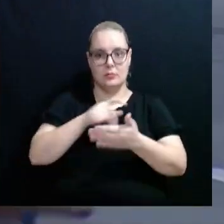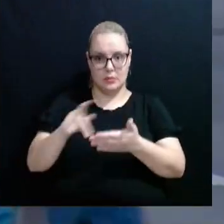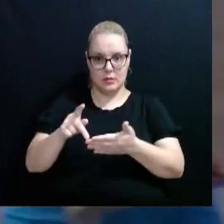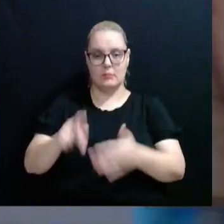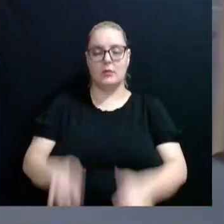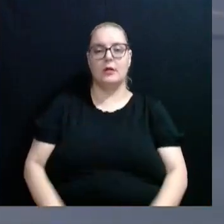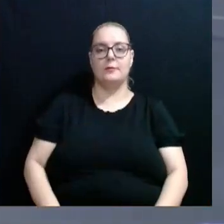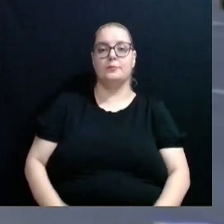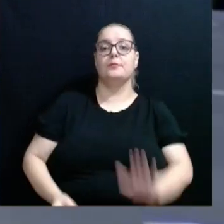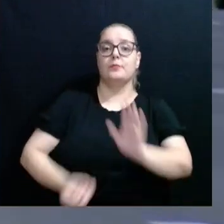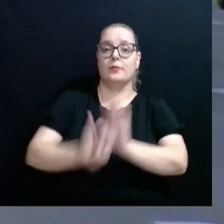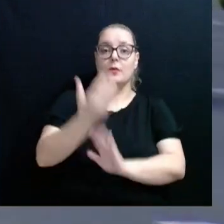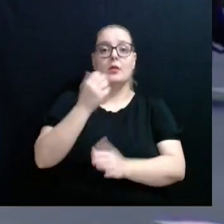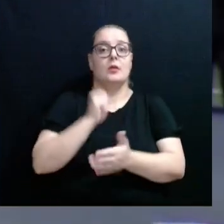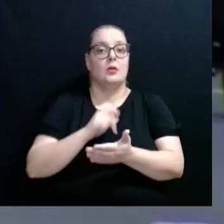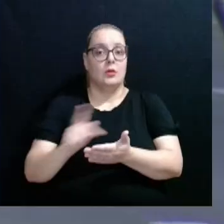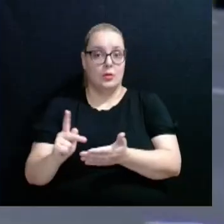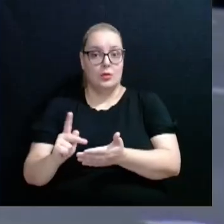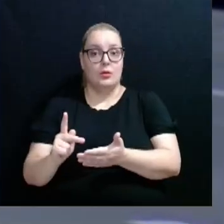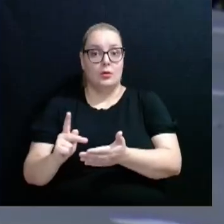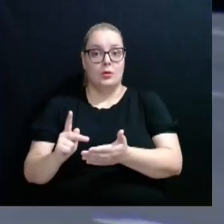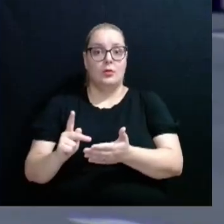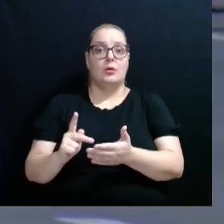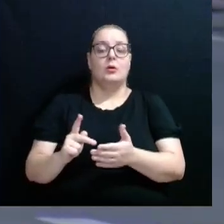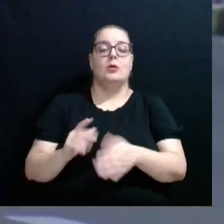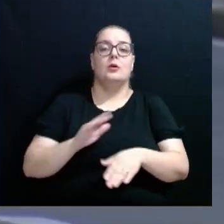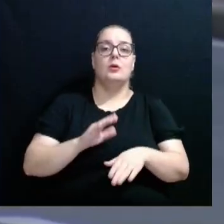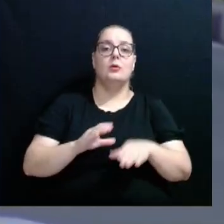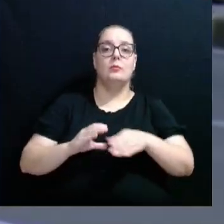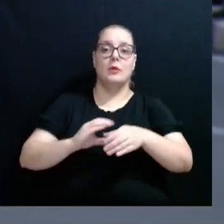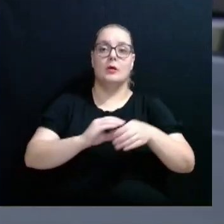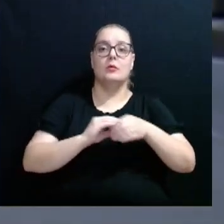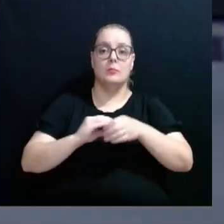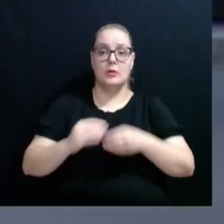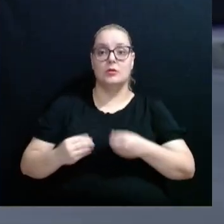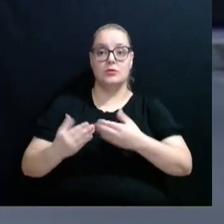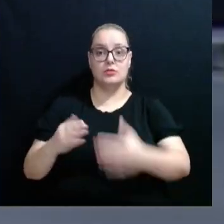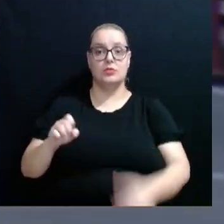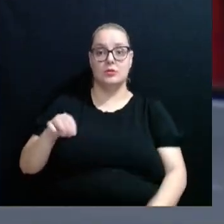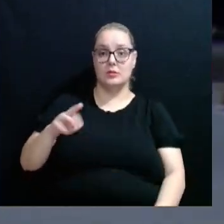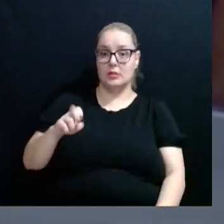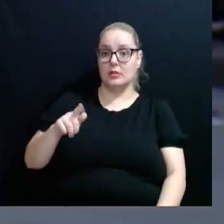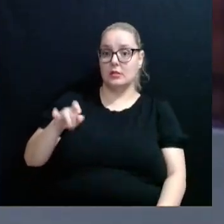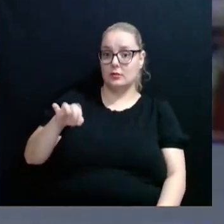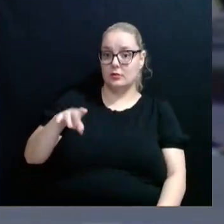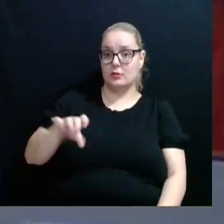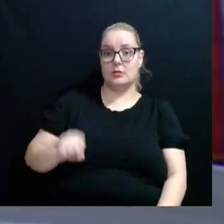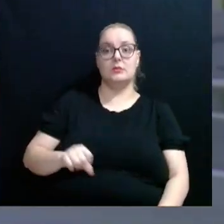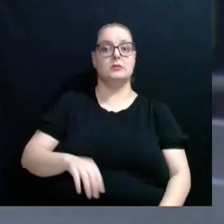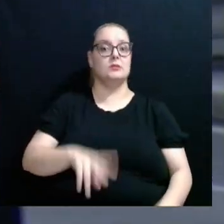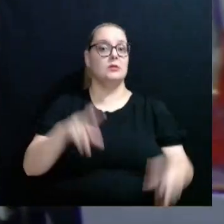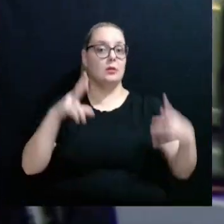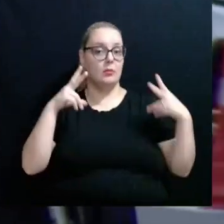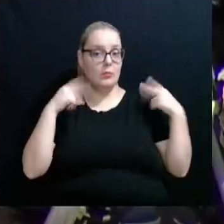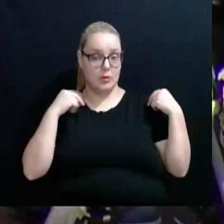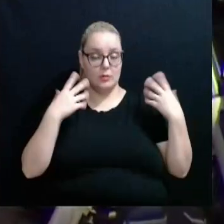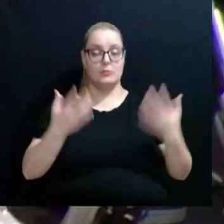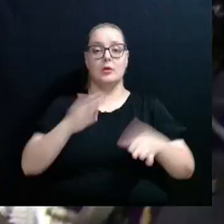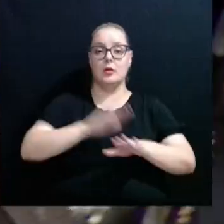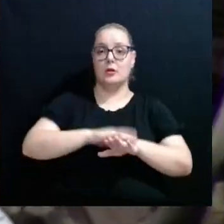de aplicativos para cooperativas de entregadores e motoristas, além de ações dentro do Abril